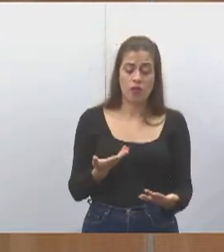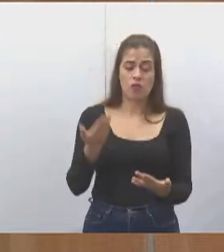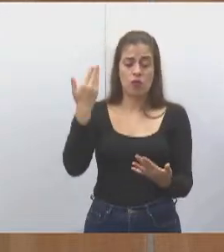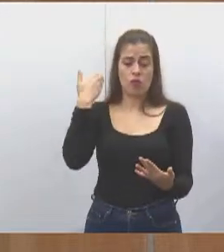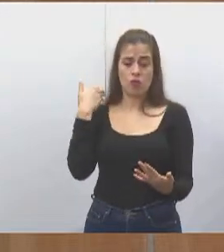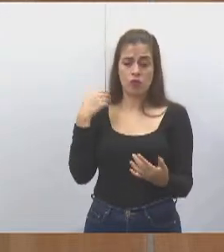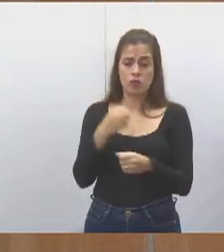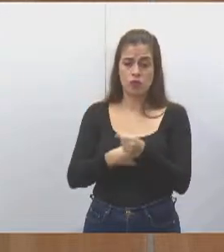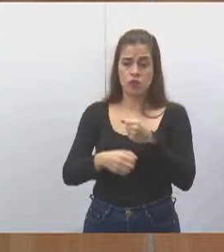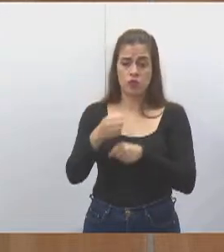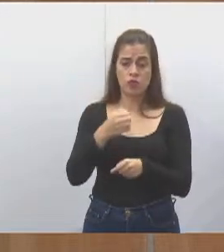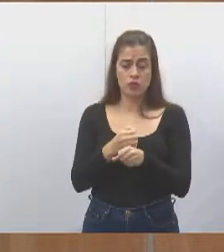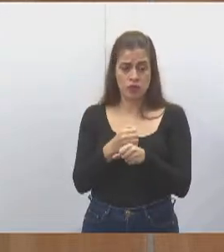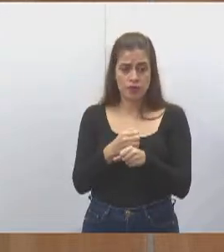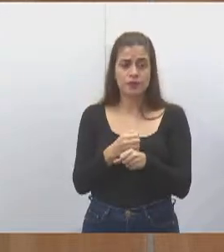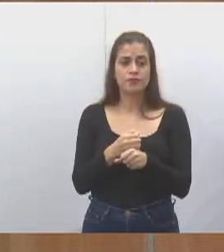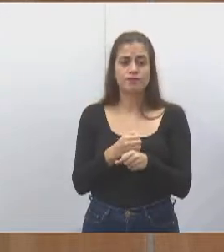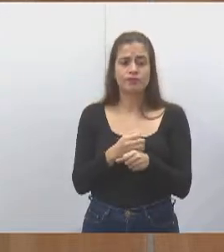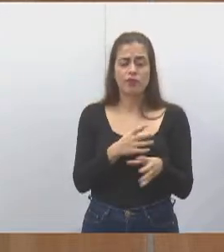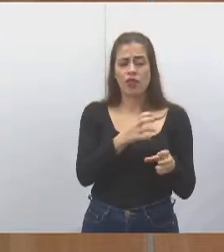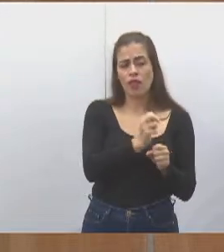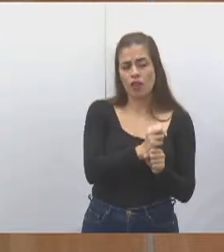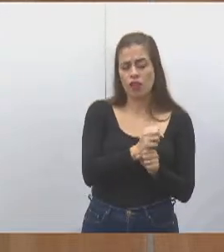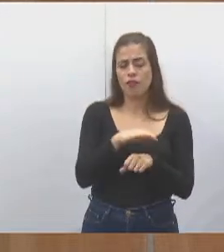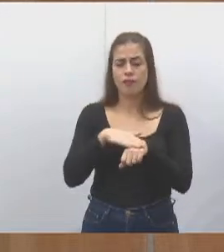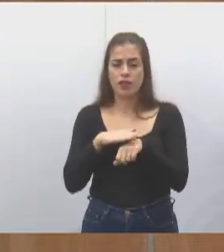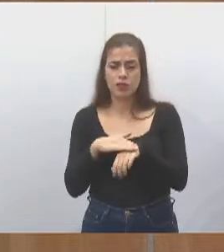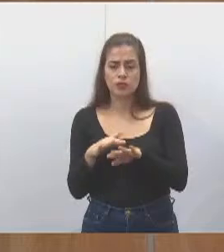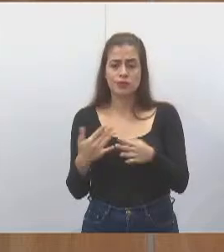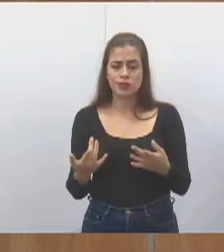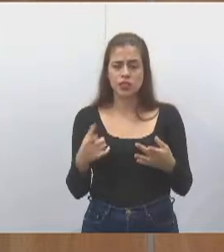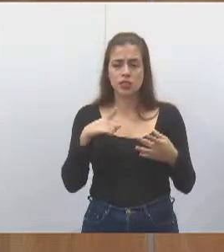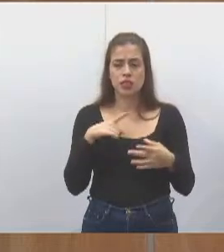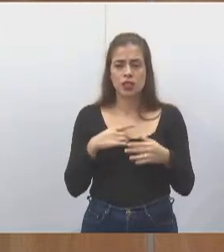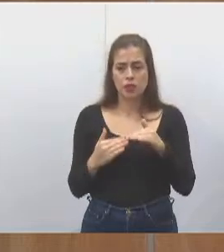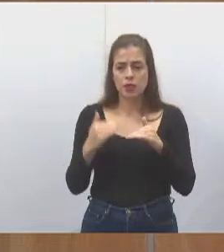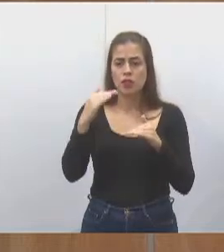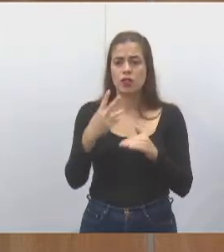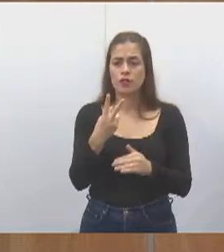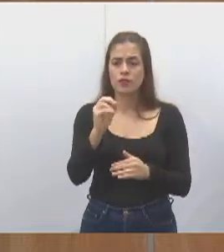último ano fechado executado, a Fundação Cultural ela vai ter um acréscimo em torno de